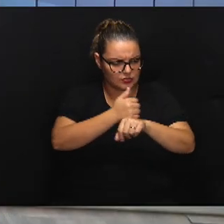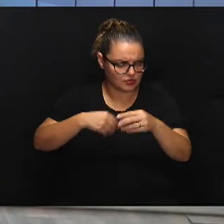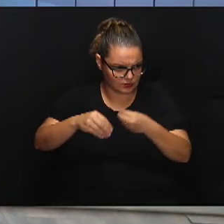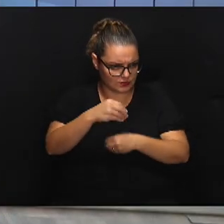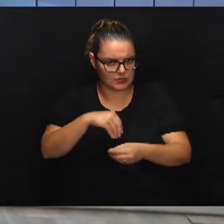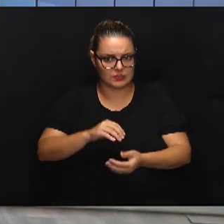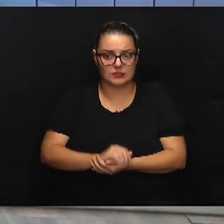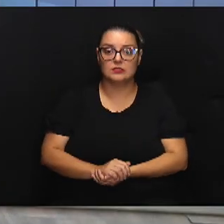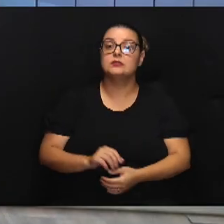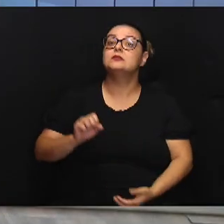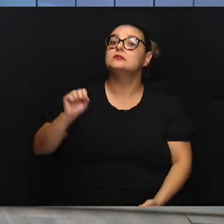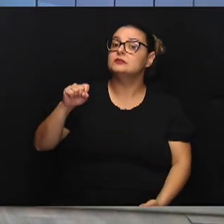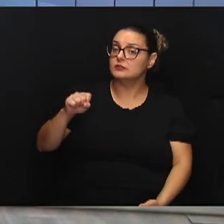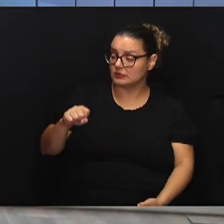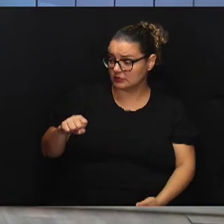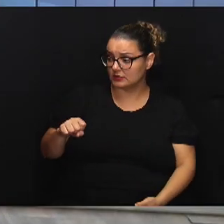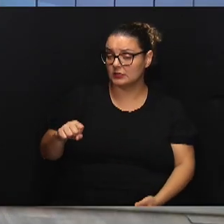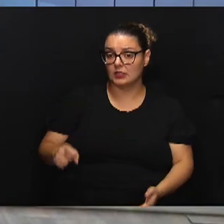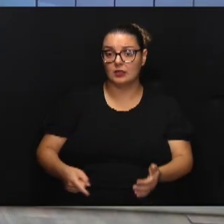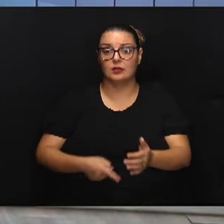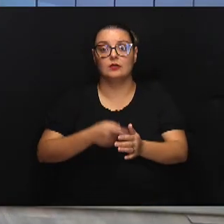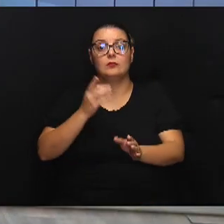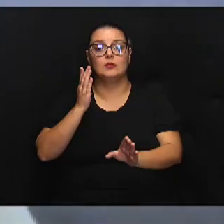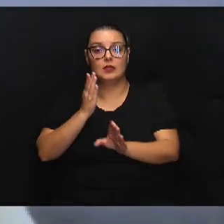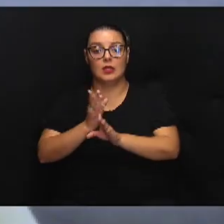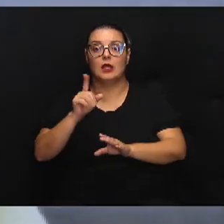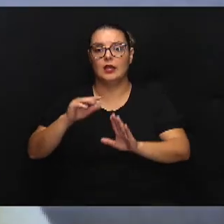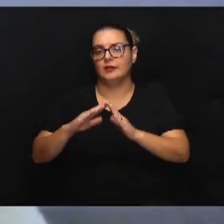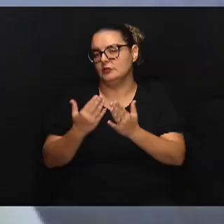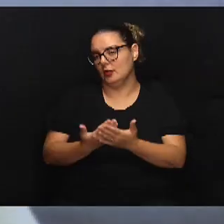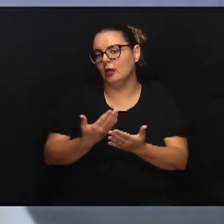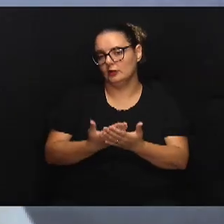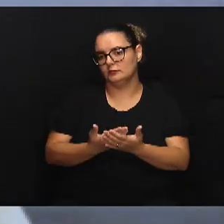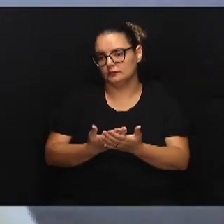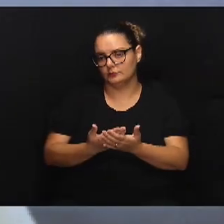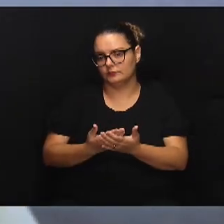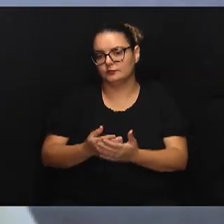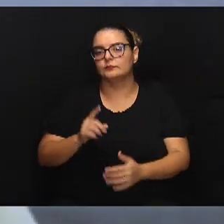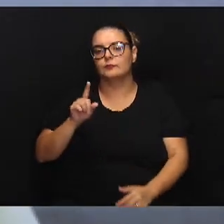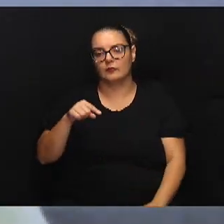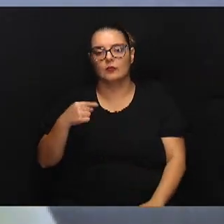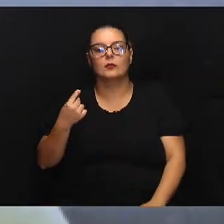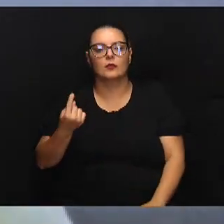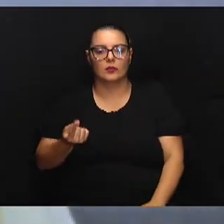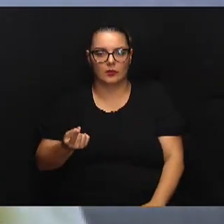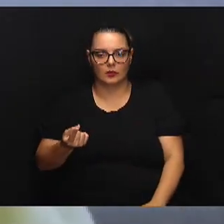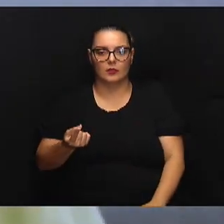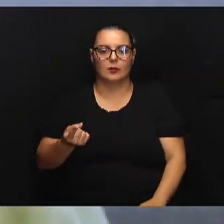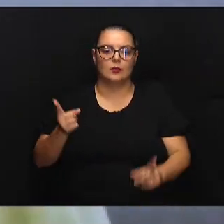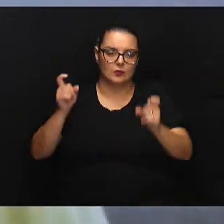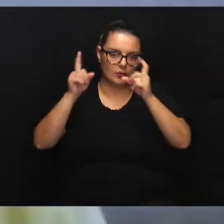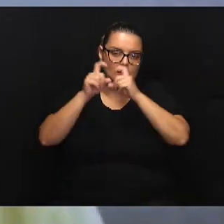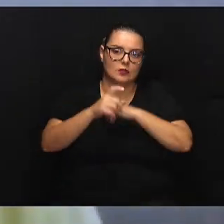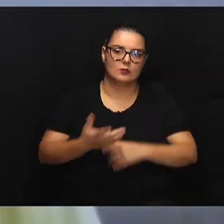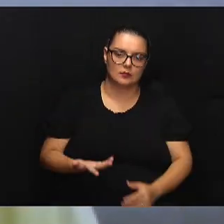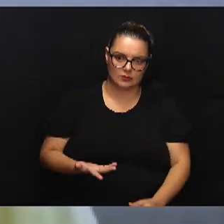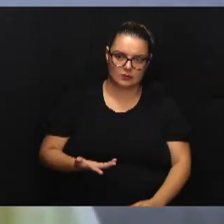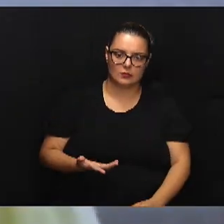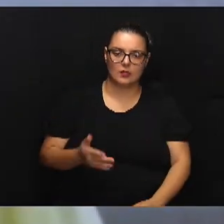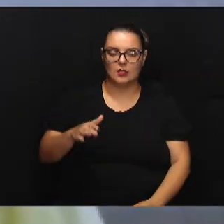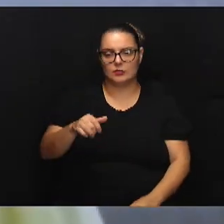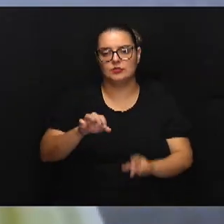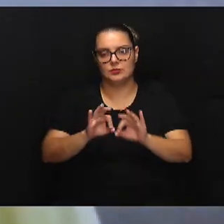envolvidos. São os primeiros a identificar é a escola. E daí é o desafio. Chama-se a